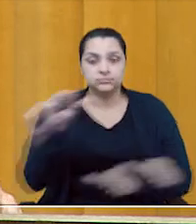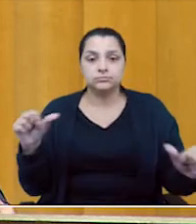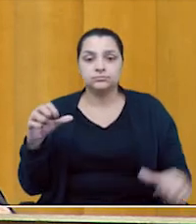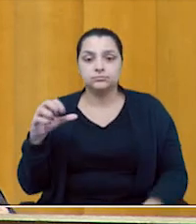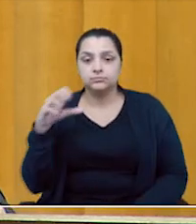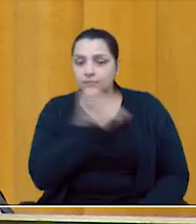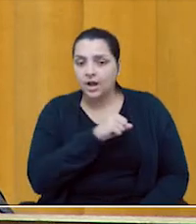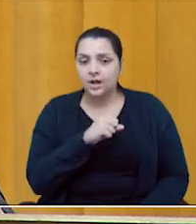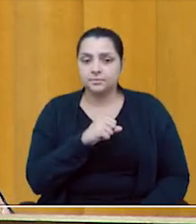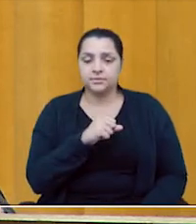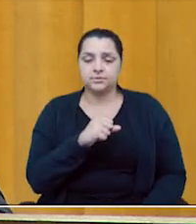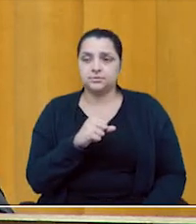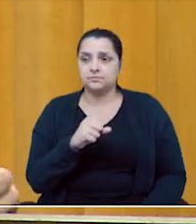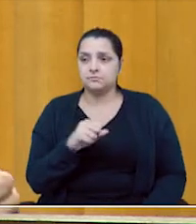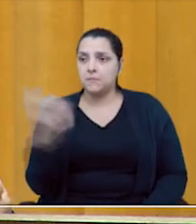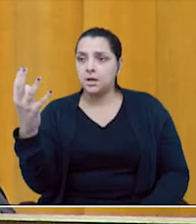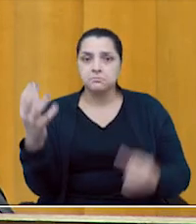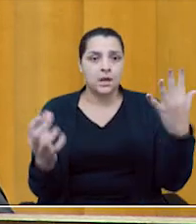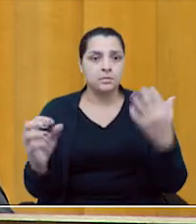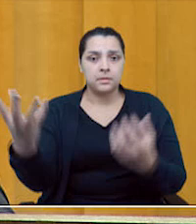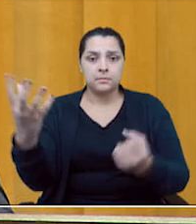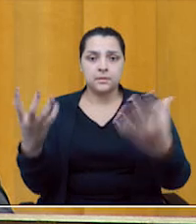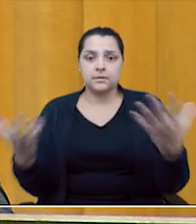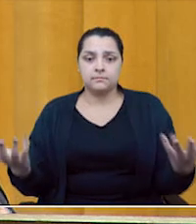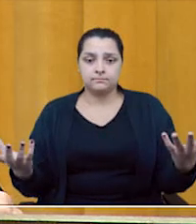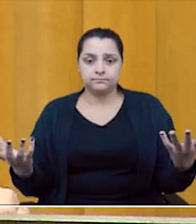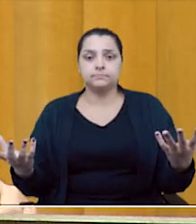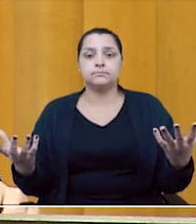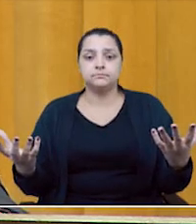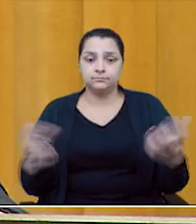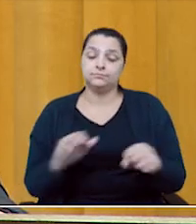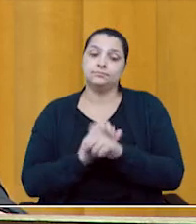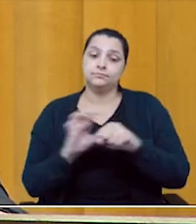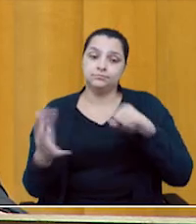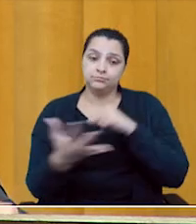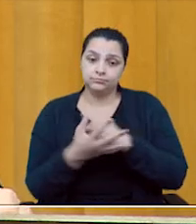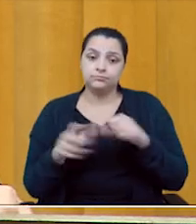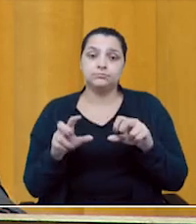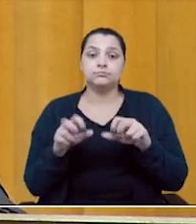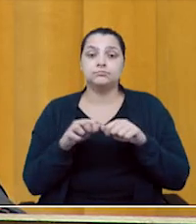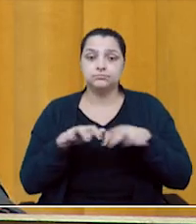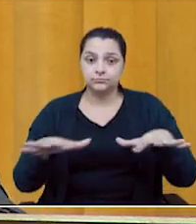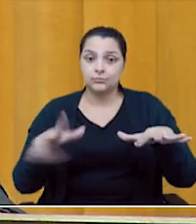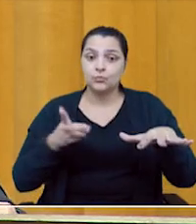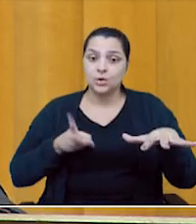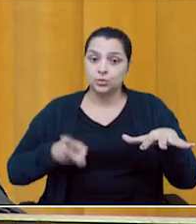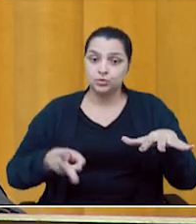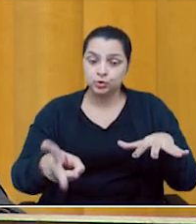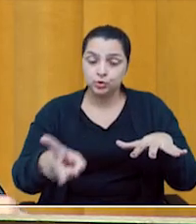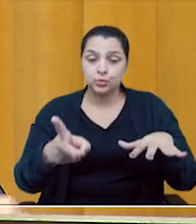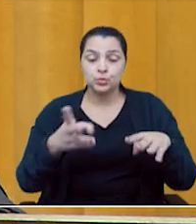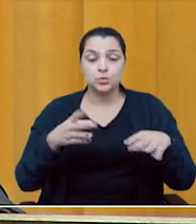várias origens, que transcendem muito a questão da pandemia, são duradouras, de longo prazo, e que